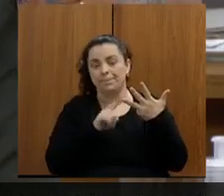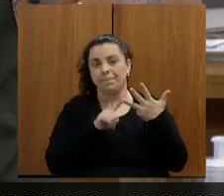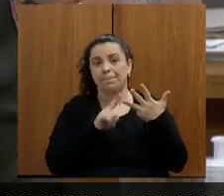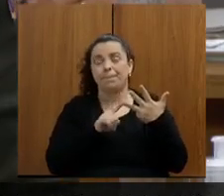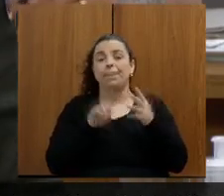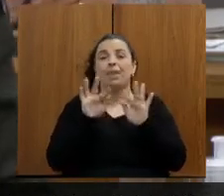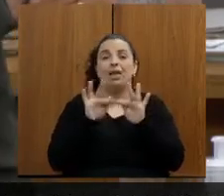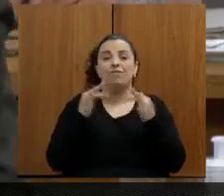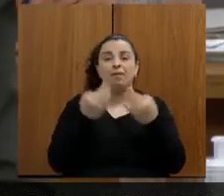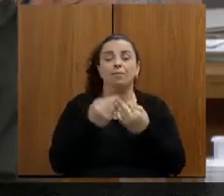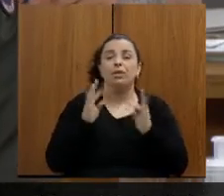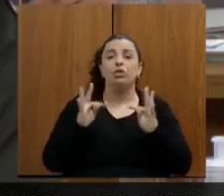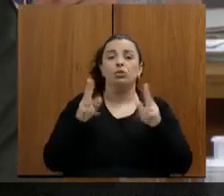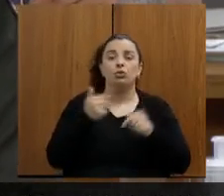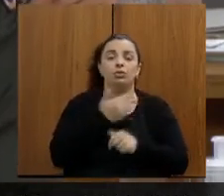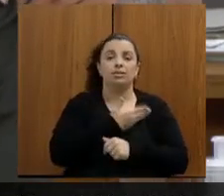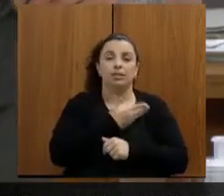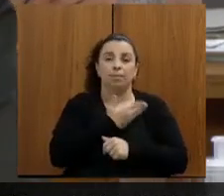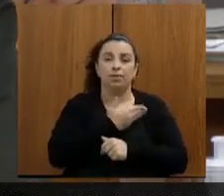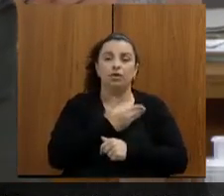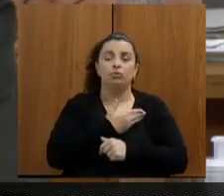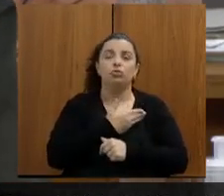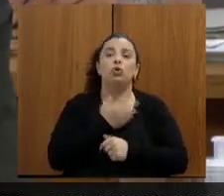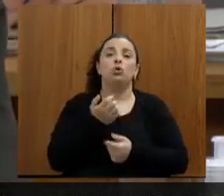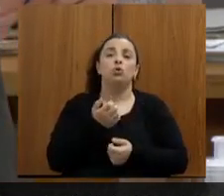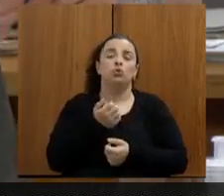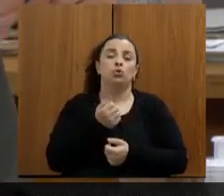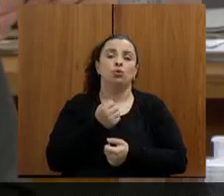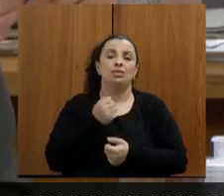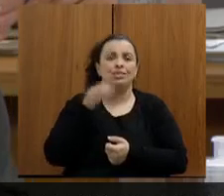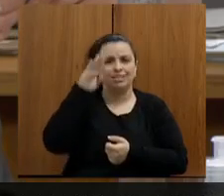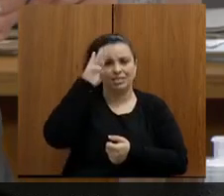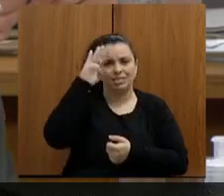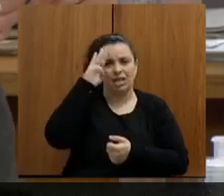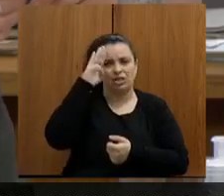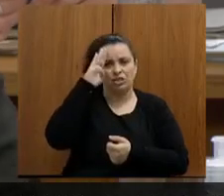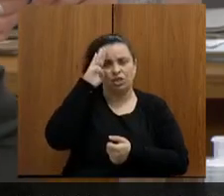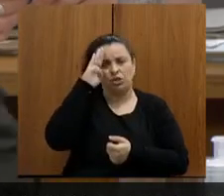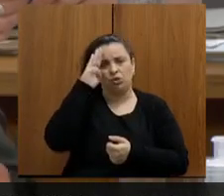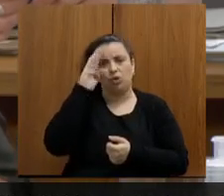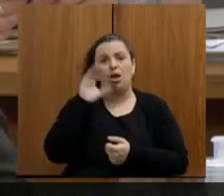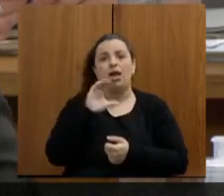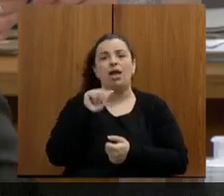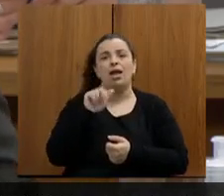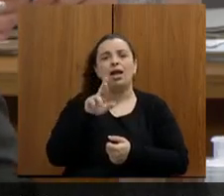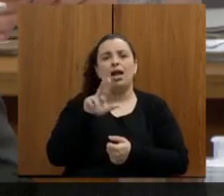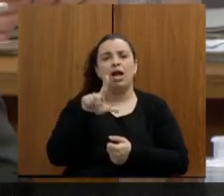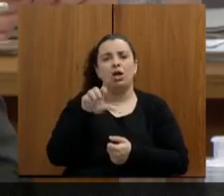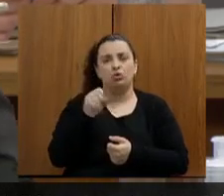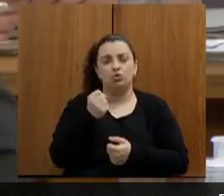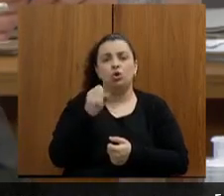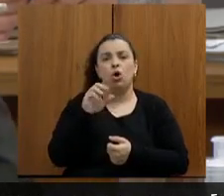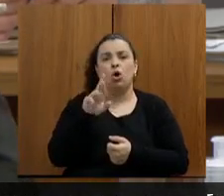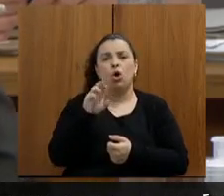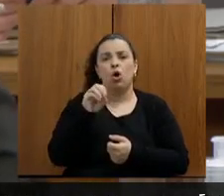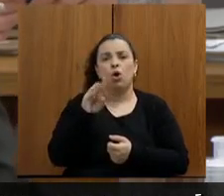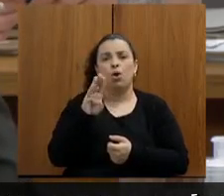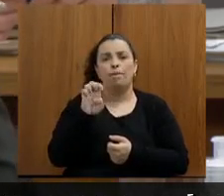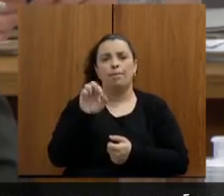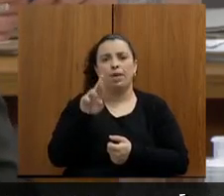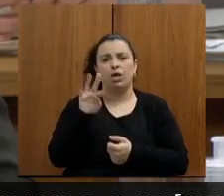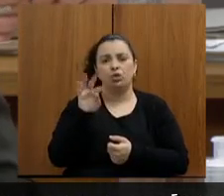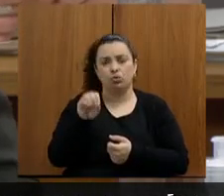família e a todos os amigos do Sargento Carlos Roberto Silva que faleceu